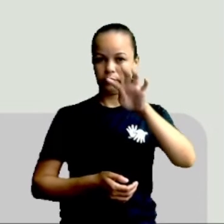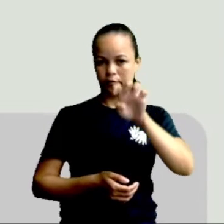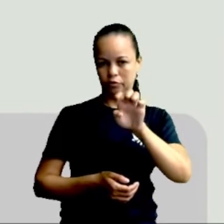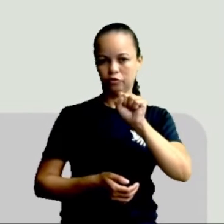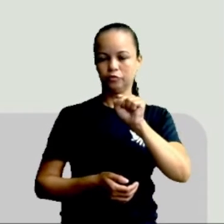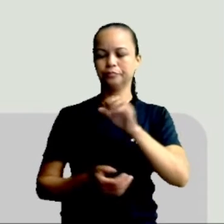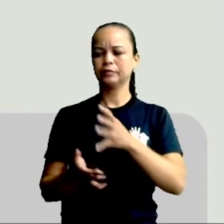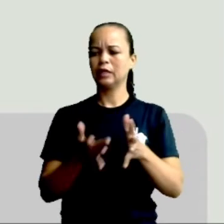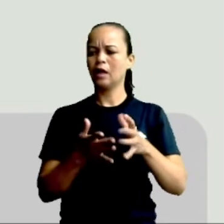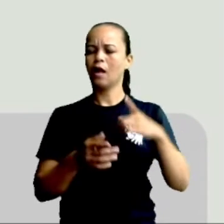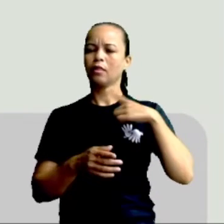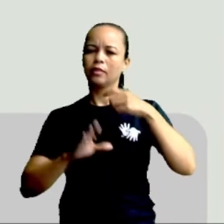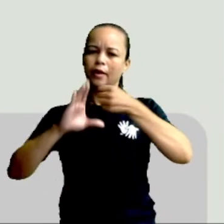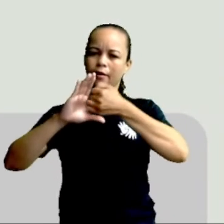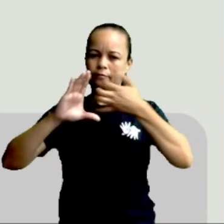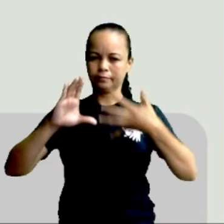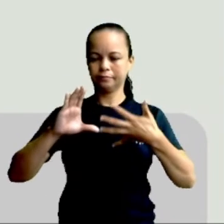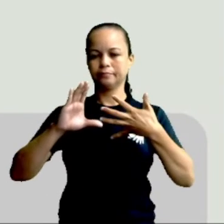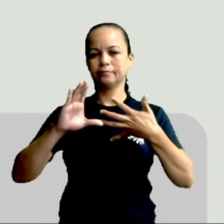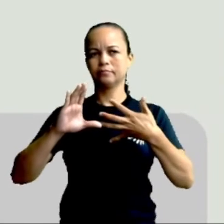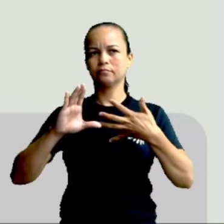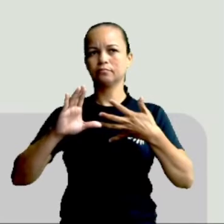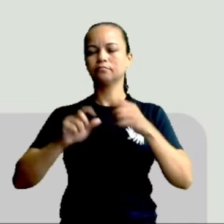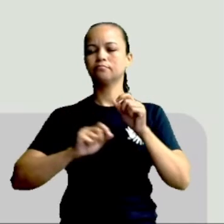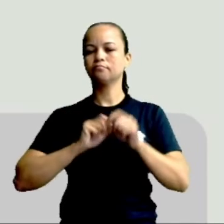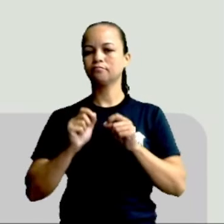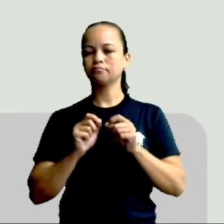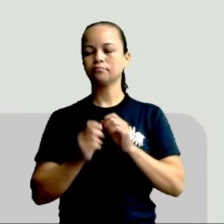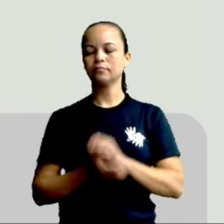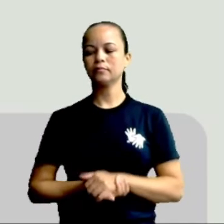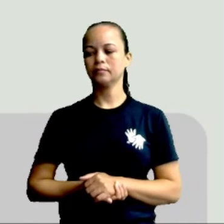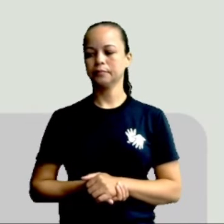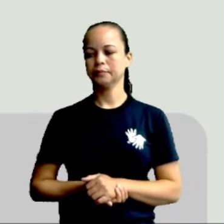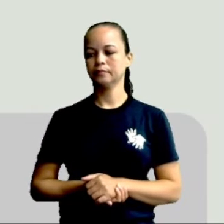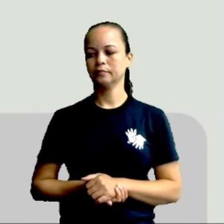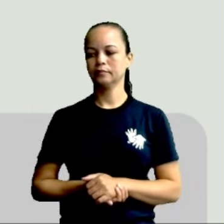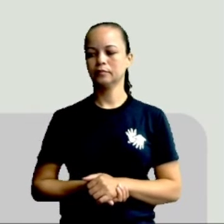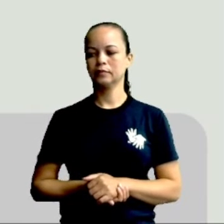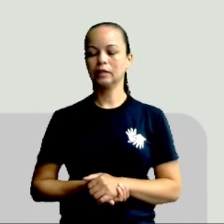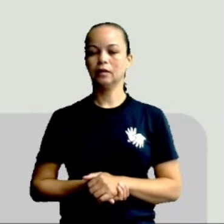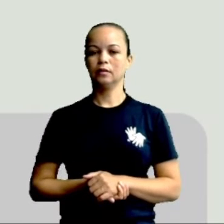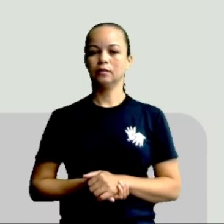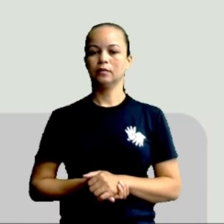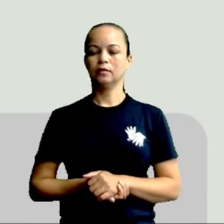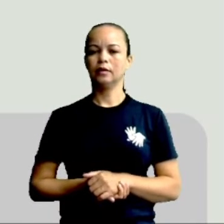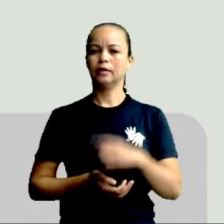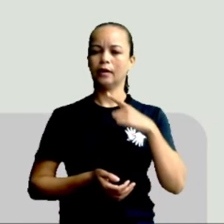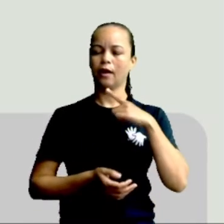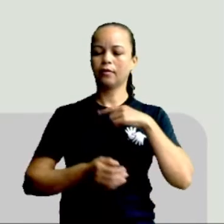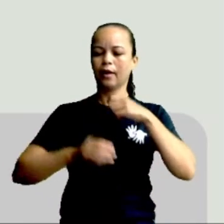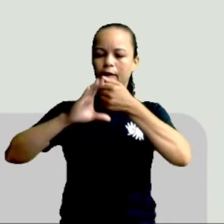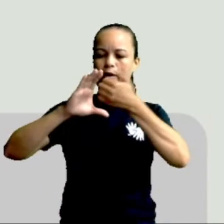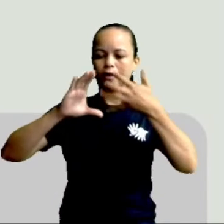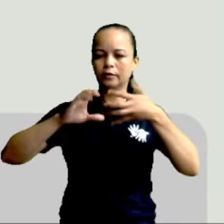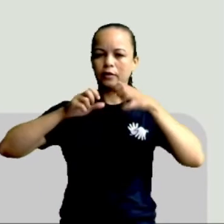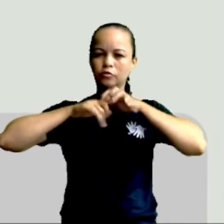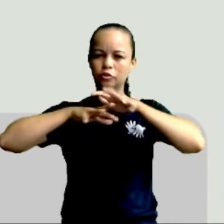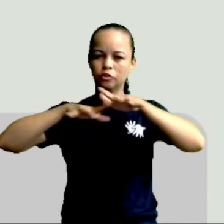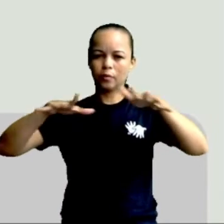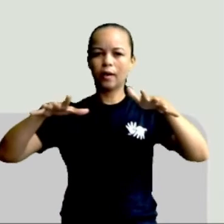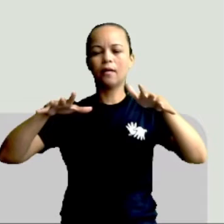Tem característica, tá? De espalhar, tá? Os raios